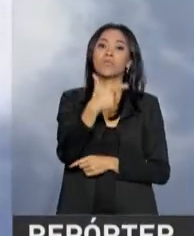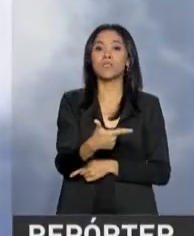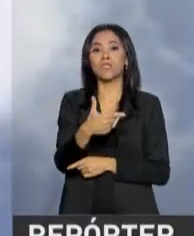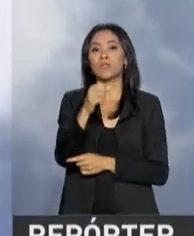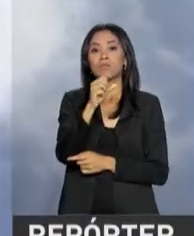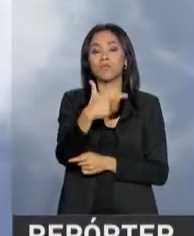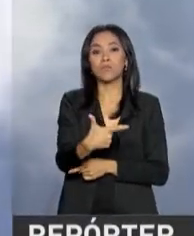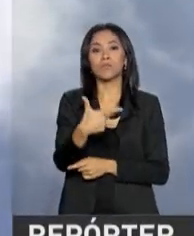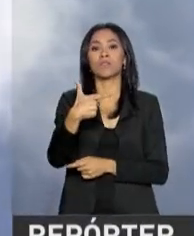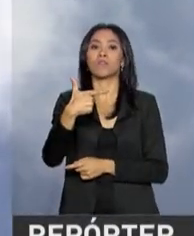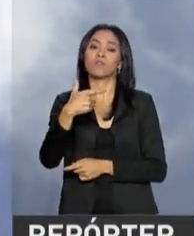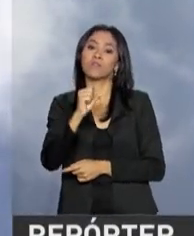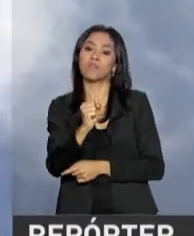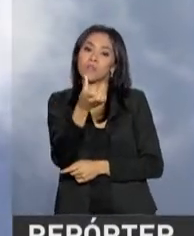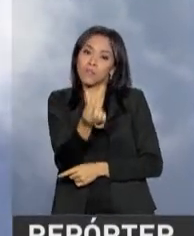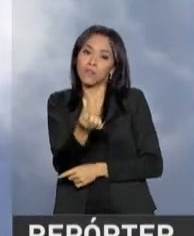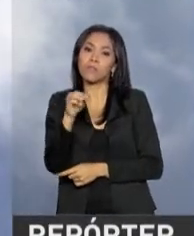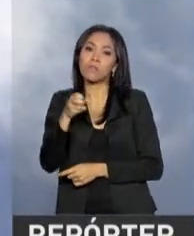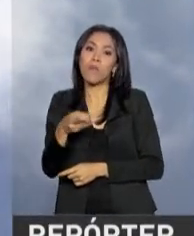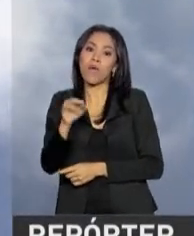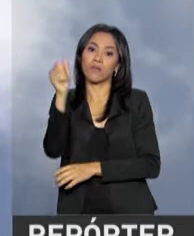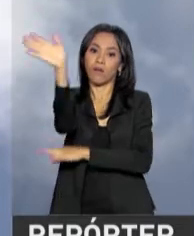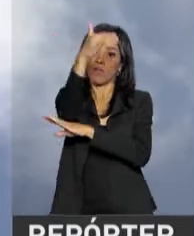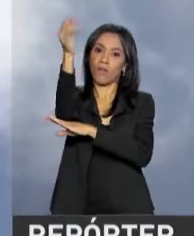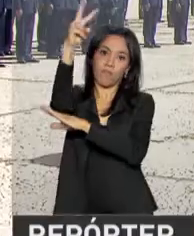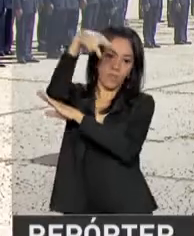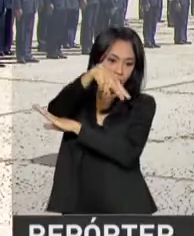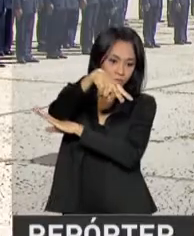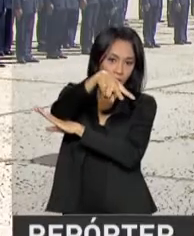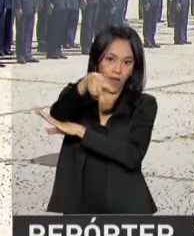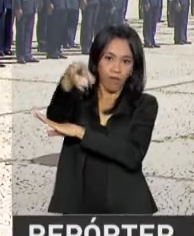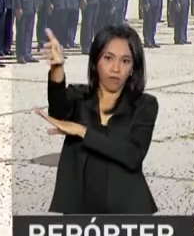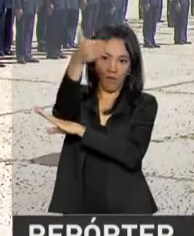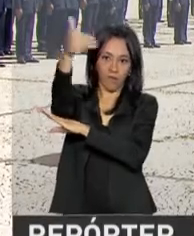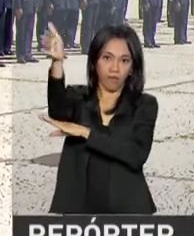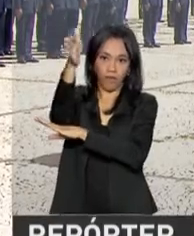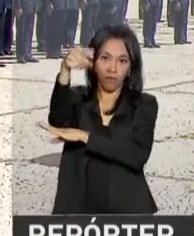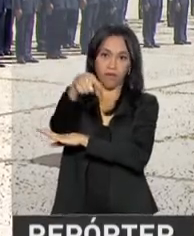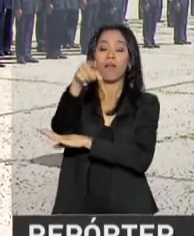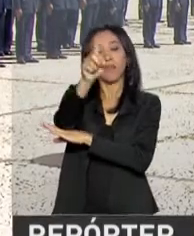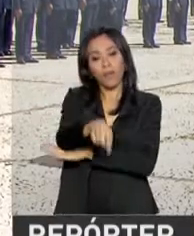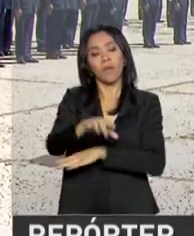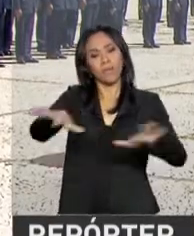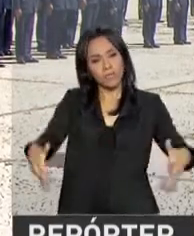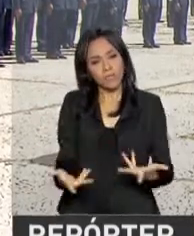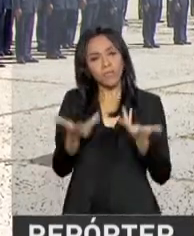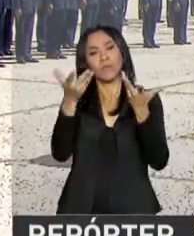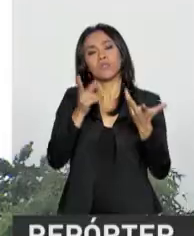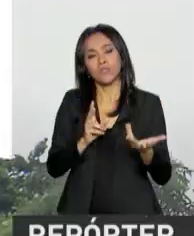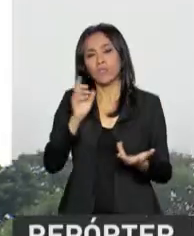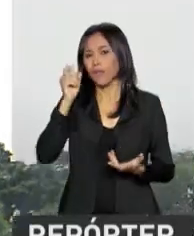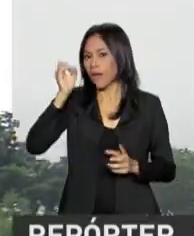quadrados vigia os três poderes aqui embaixo bem mais do que uma cerimônia que se repete todo